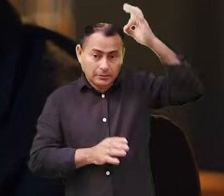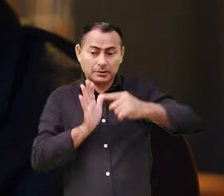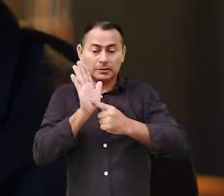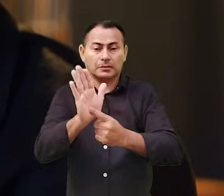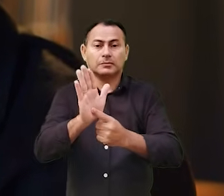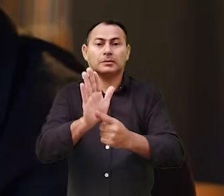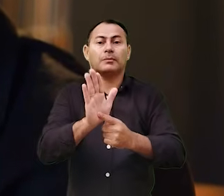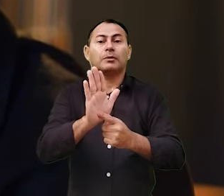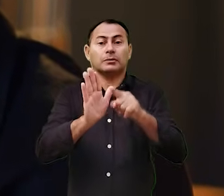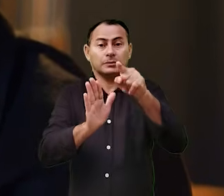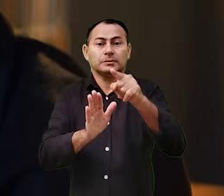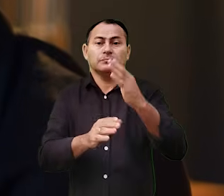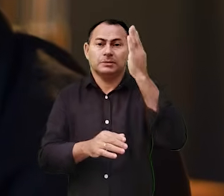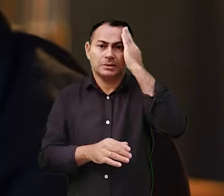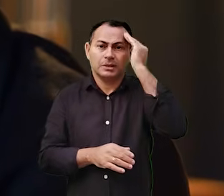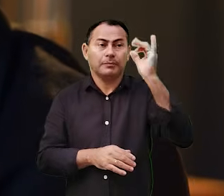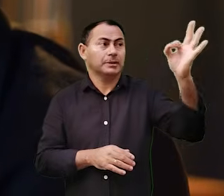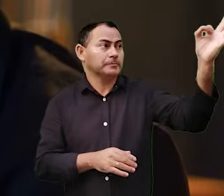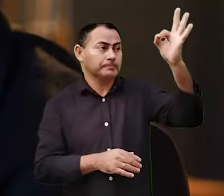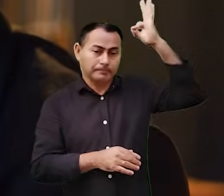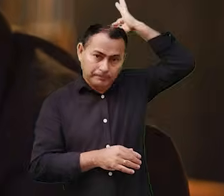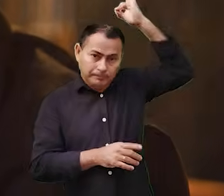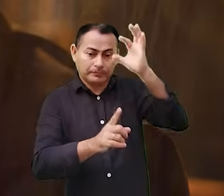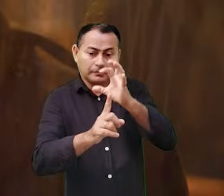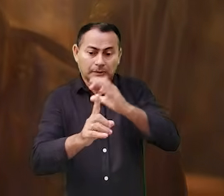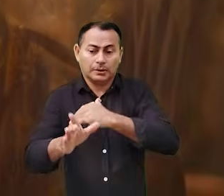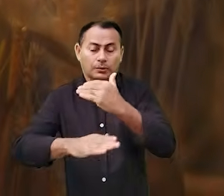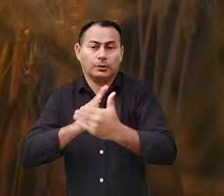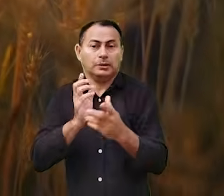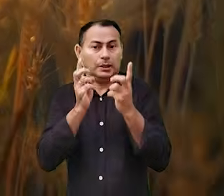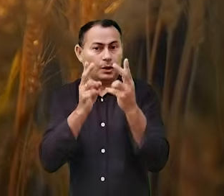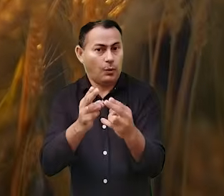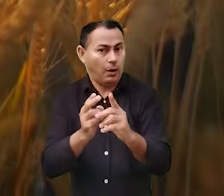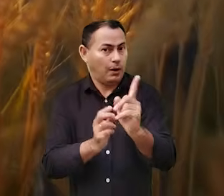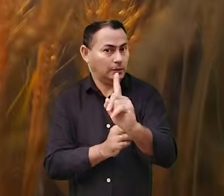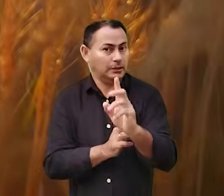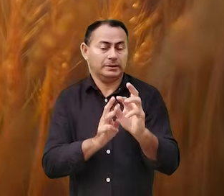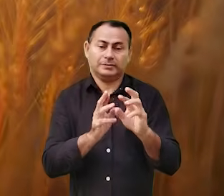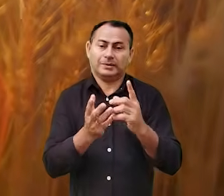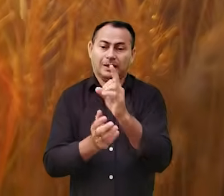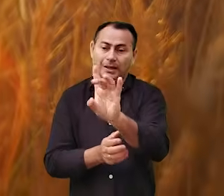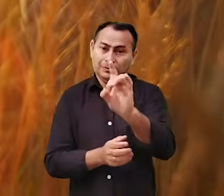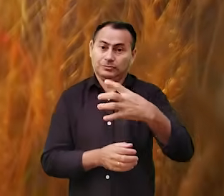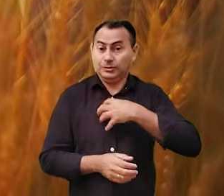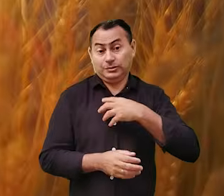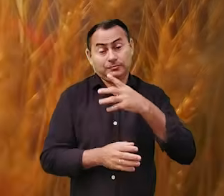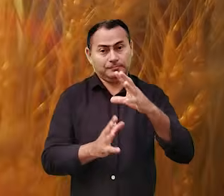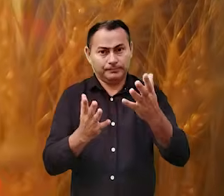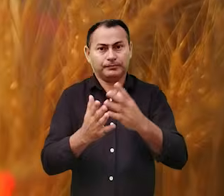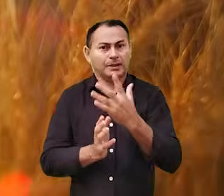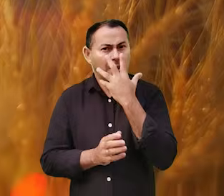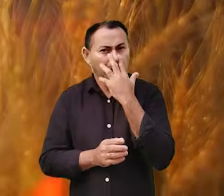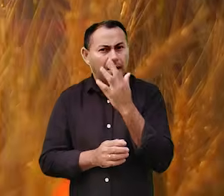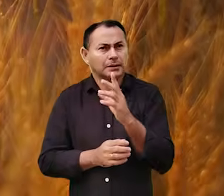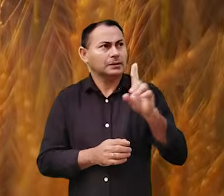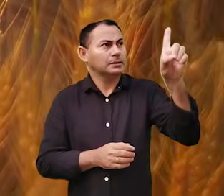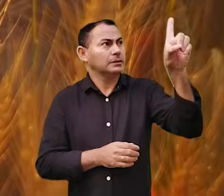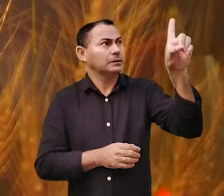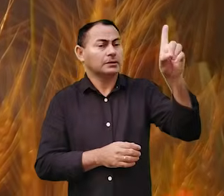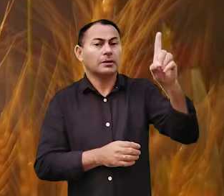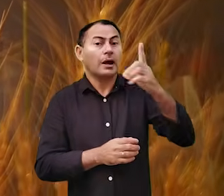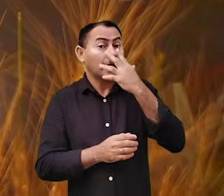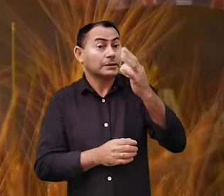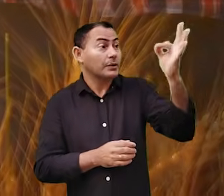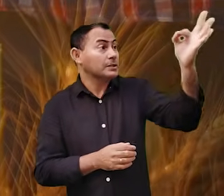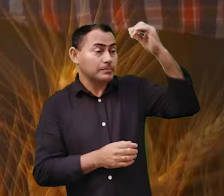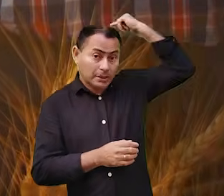Santo está lhe convencendo. E sabe, o Espírito Santo não convence todo mundo da mesma maneira. A gente acha que é isso que ele